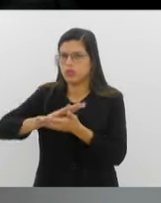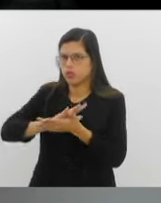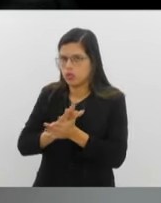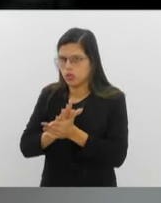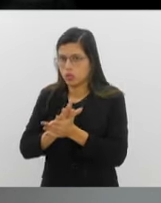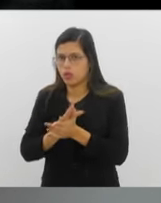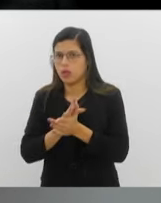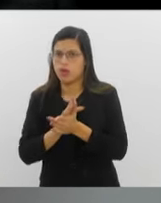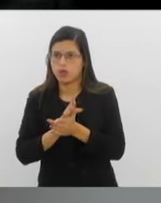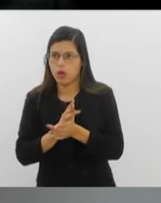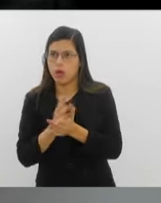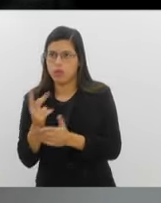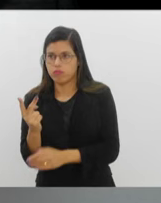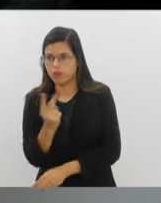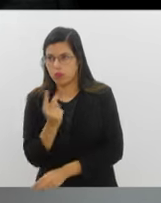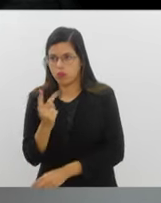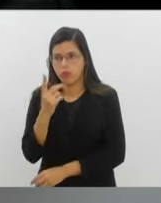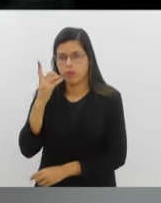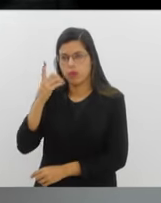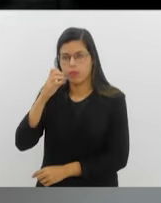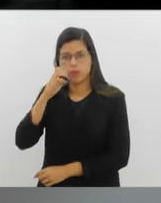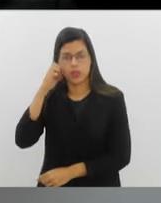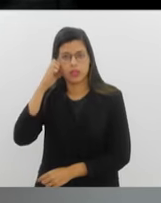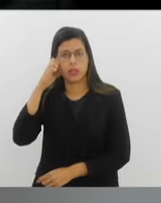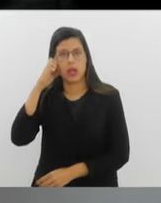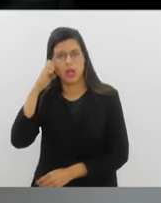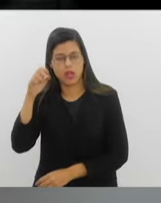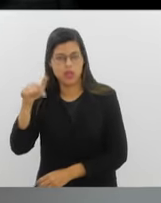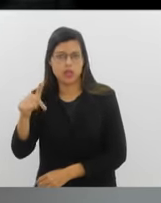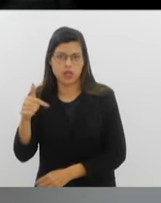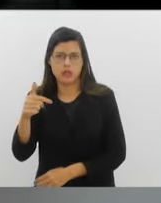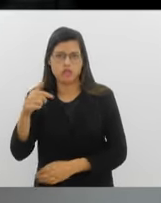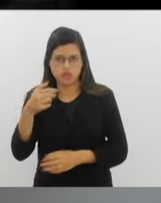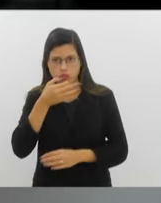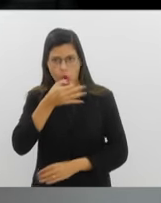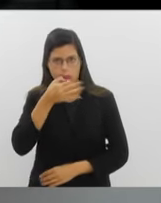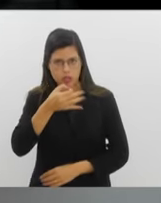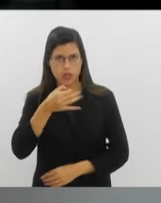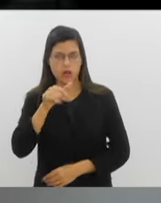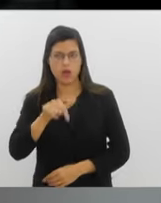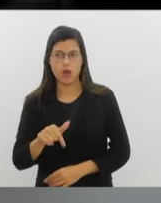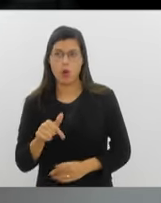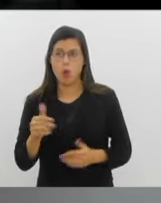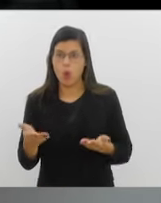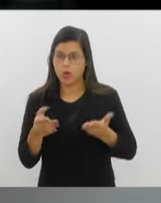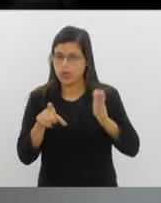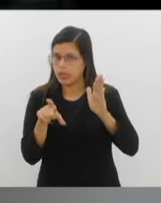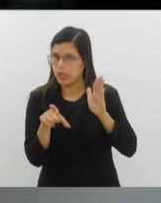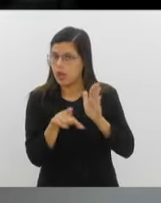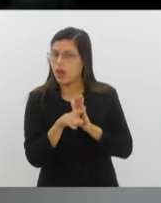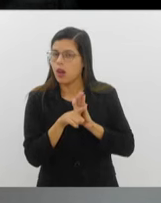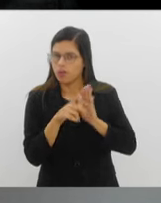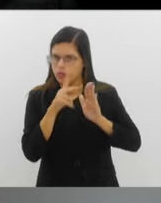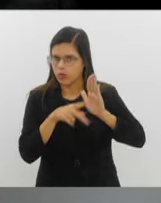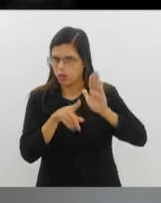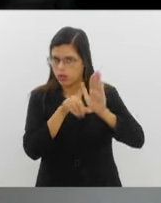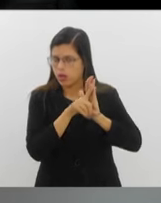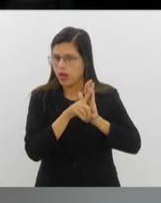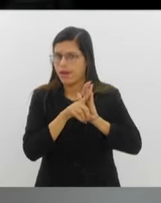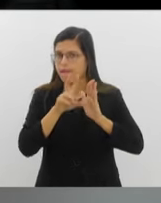Élica argumentamos também nesse sentido, que entender que essa lei, na verdade, ela, hoje como está, ela vai criar uma situação de